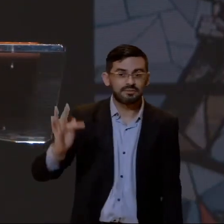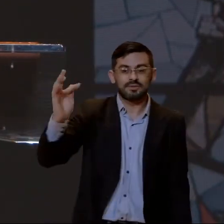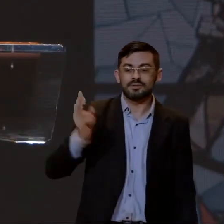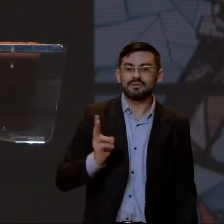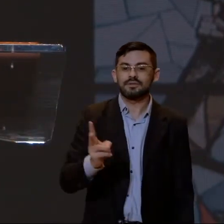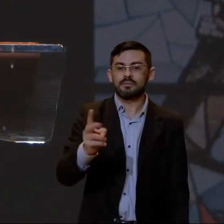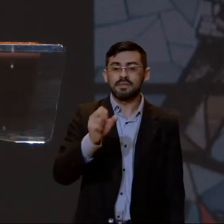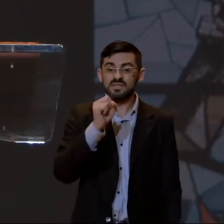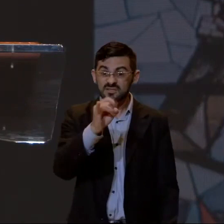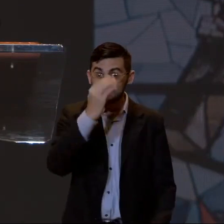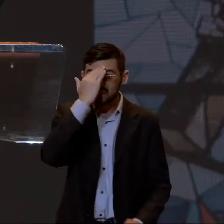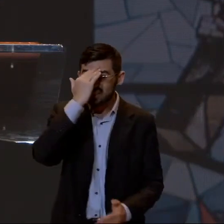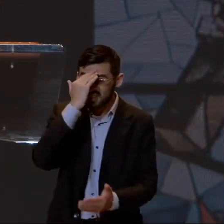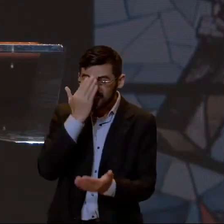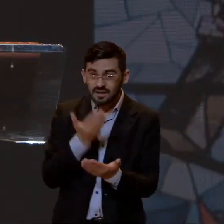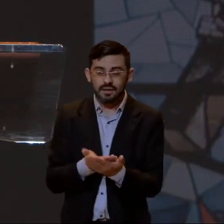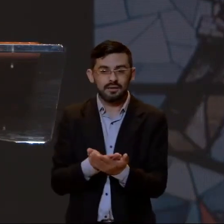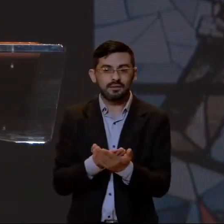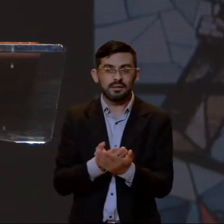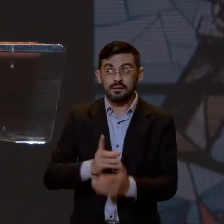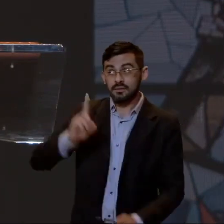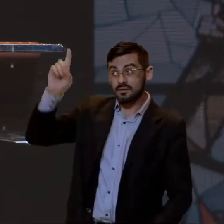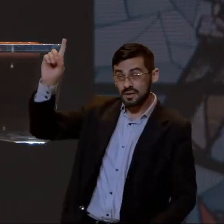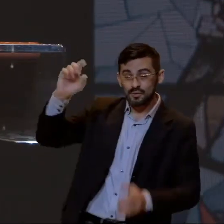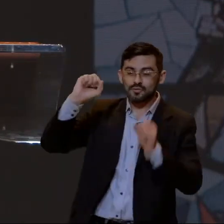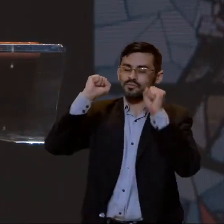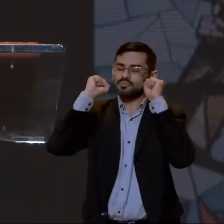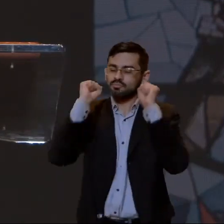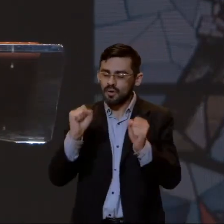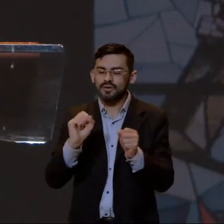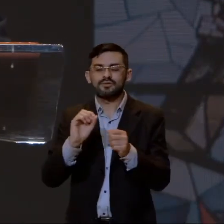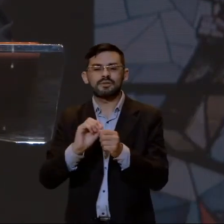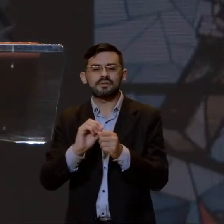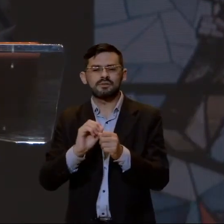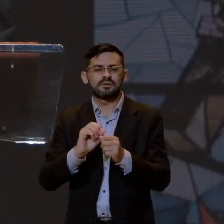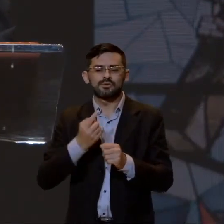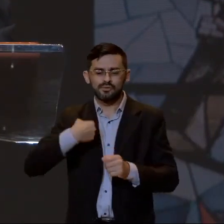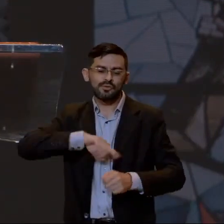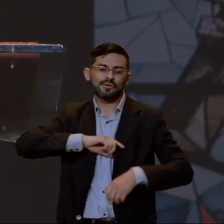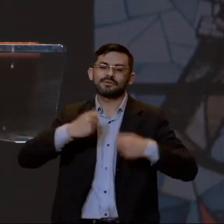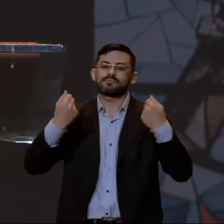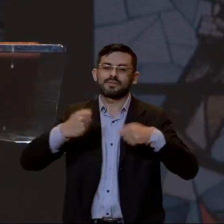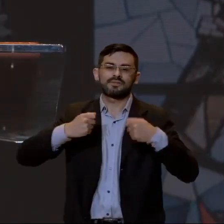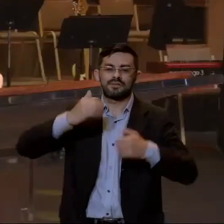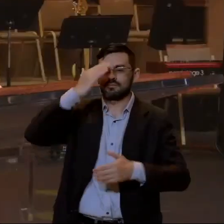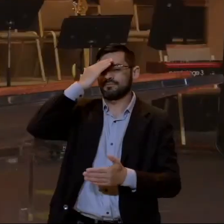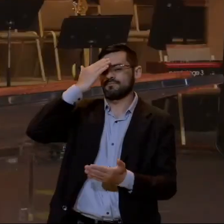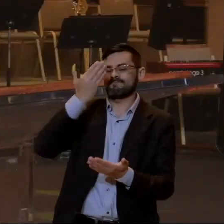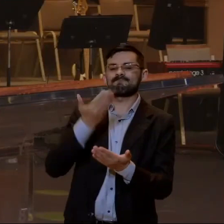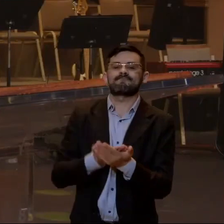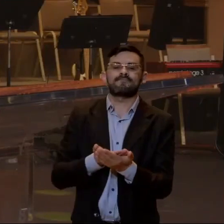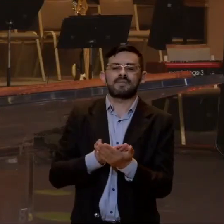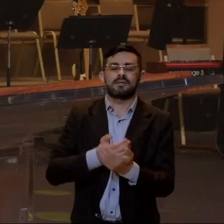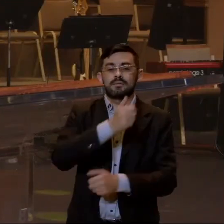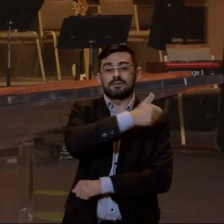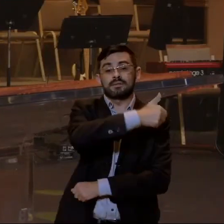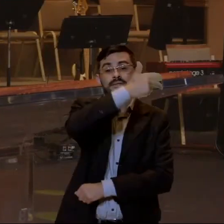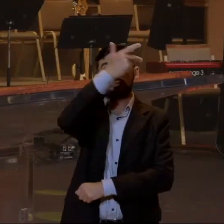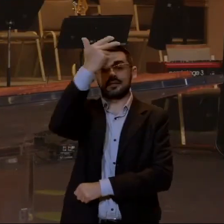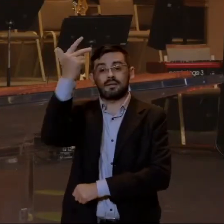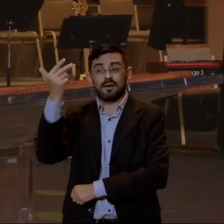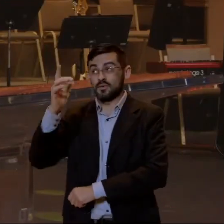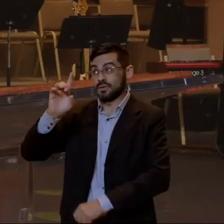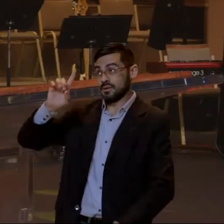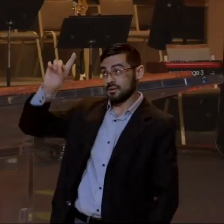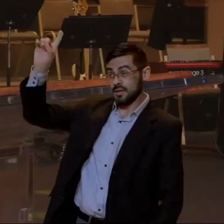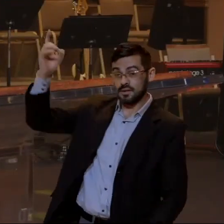Se você crê, Deus é capaz de fazer. Basta crer. neste Natal, Deus